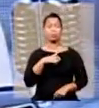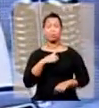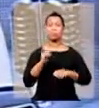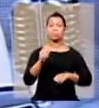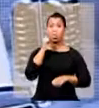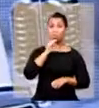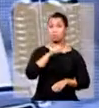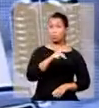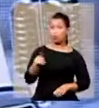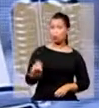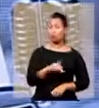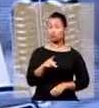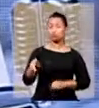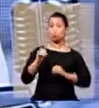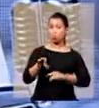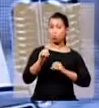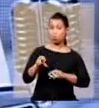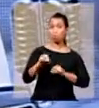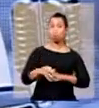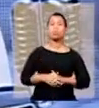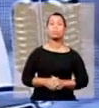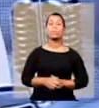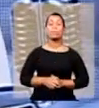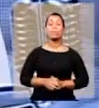avaliação física.